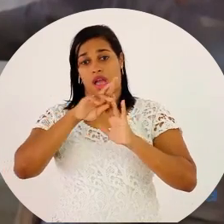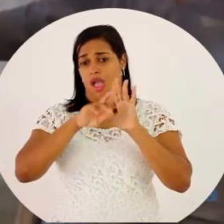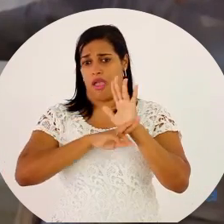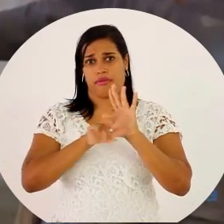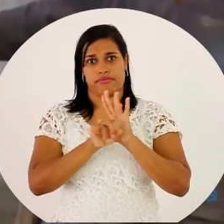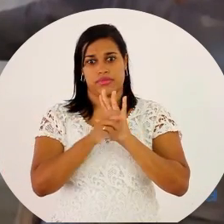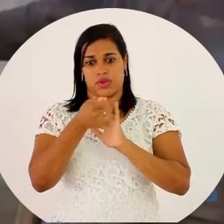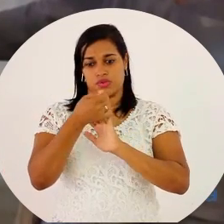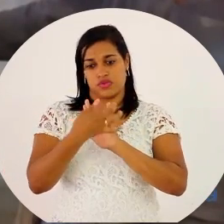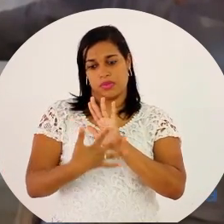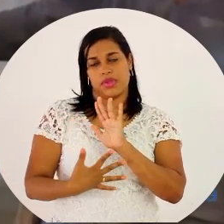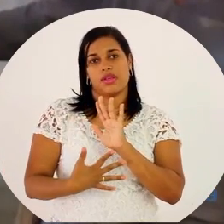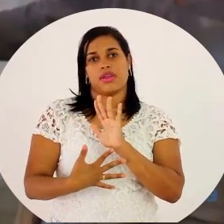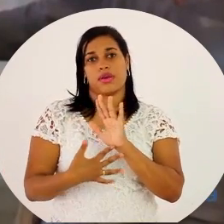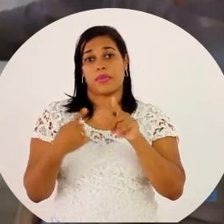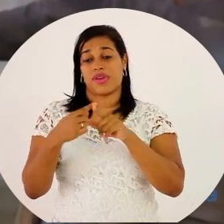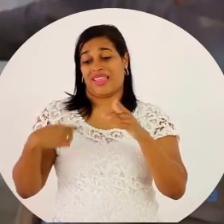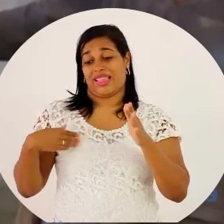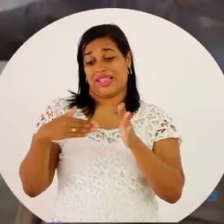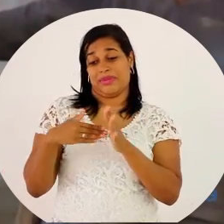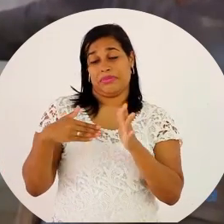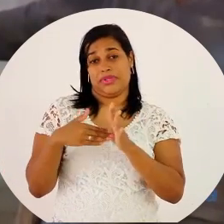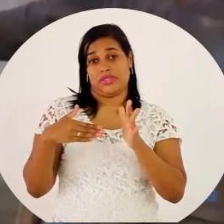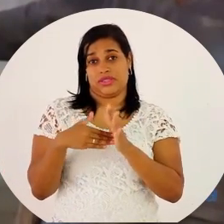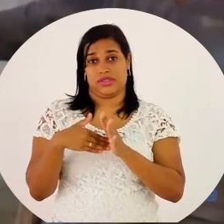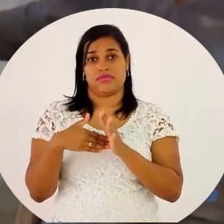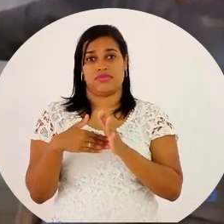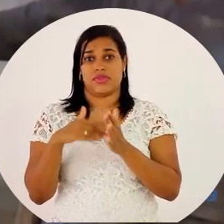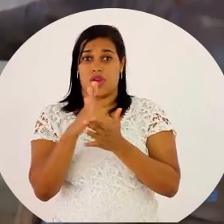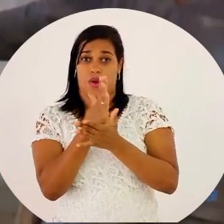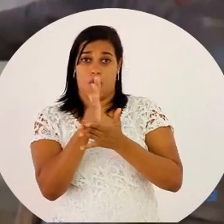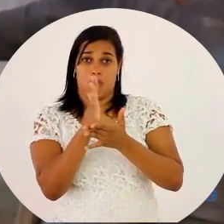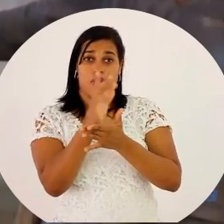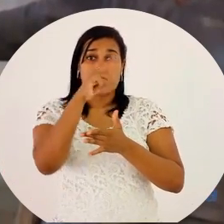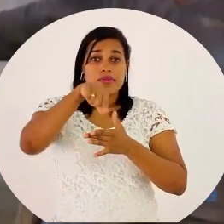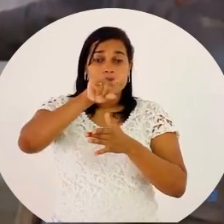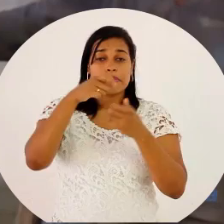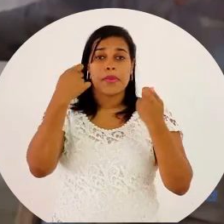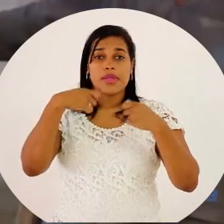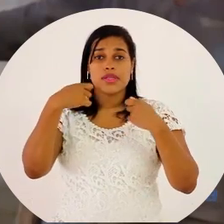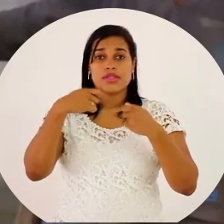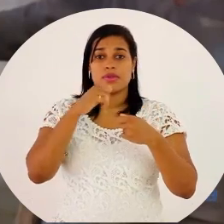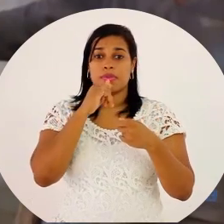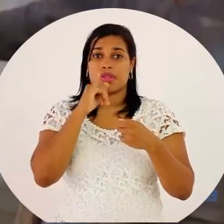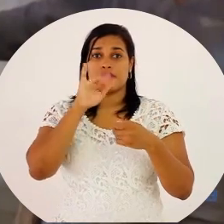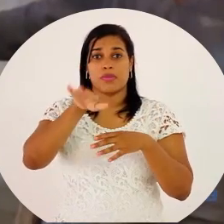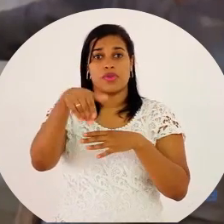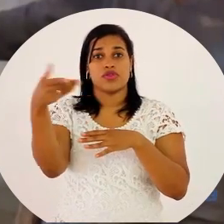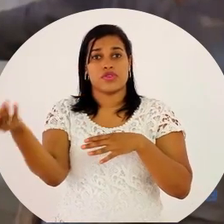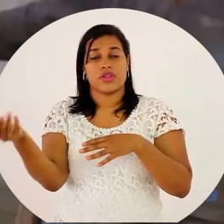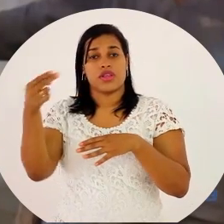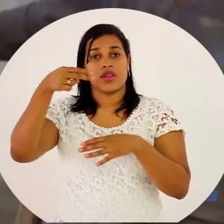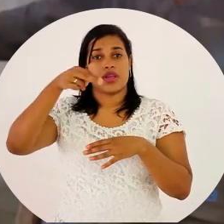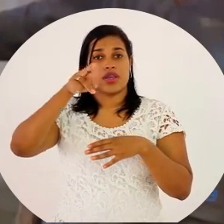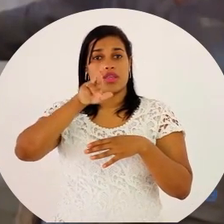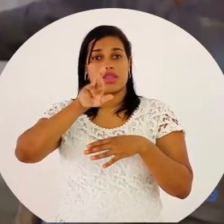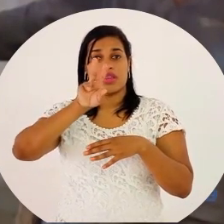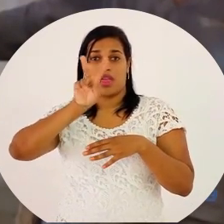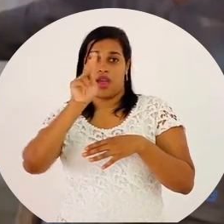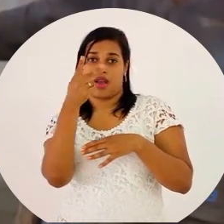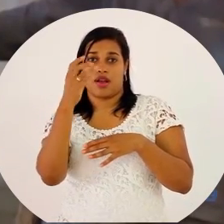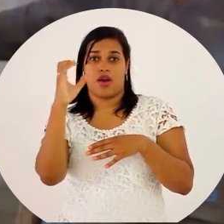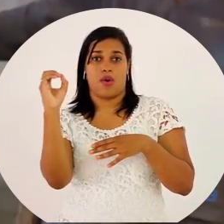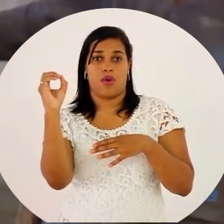dá parâmetros, o que ela chama de limite de tolerância. Muitas vezes vocês vão ter que usar parâmetros externos, por exemplo, NHO da